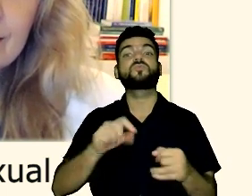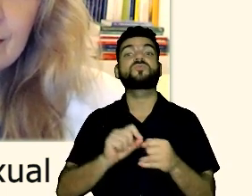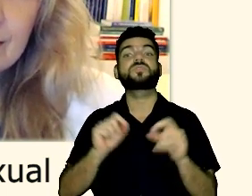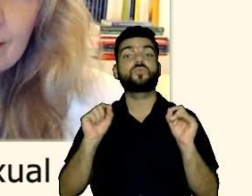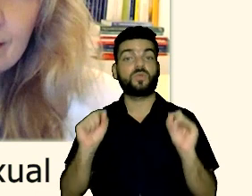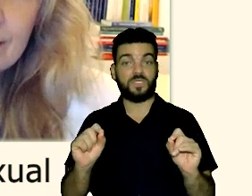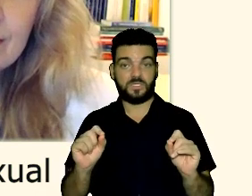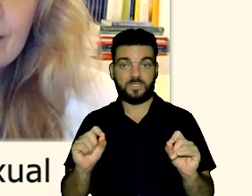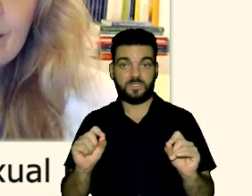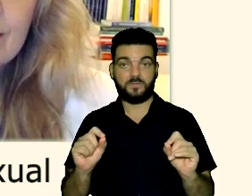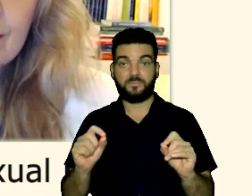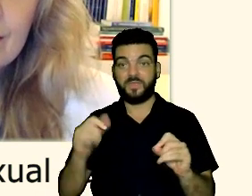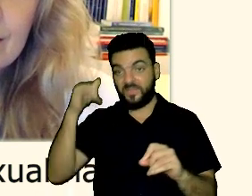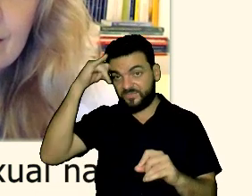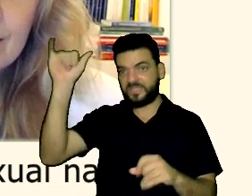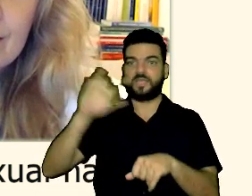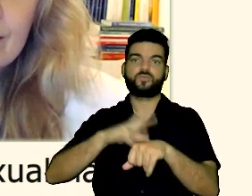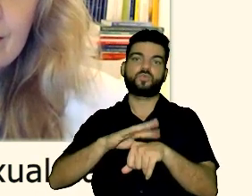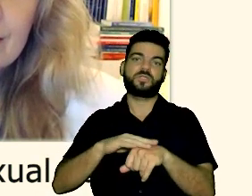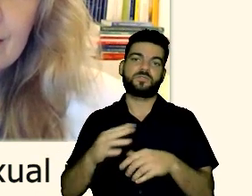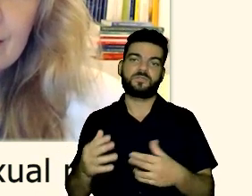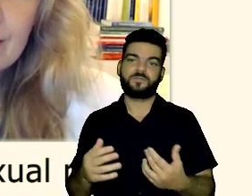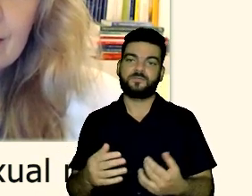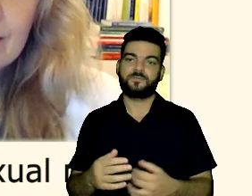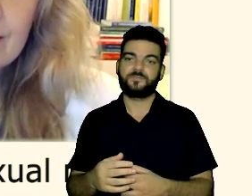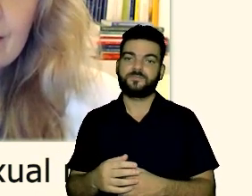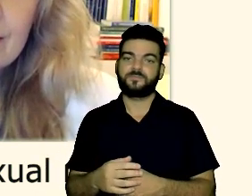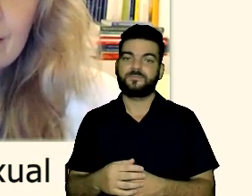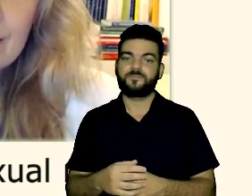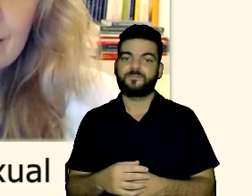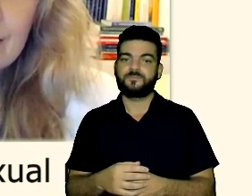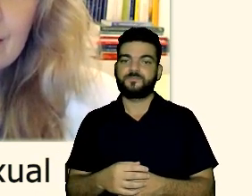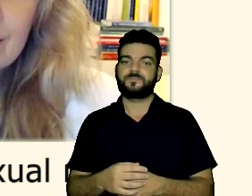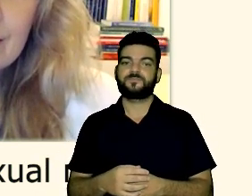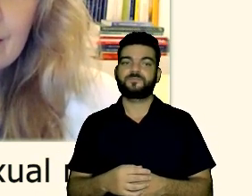O que, que a gente pode fazer, né, para prevenir